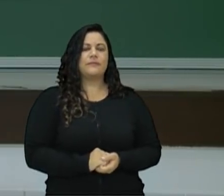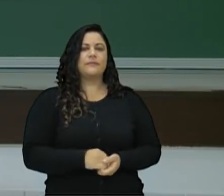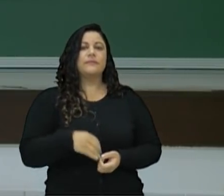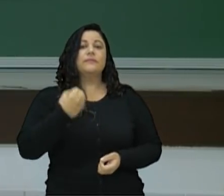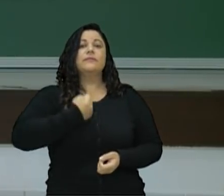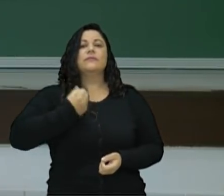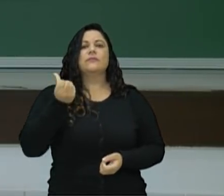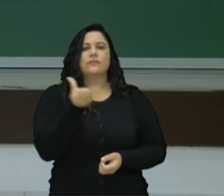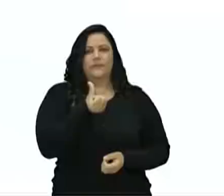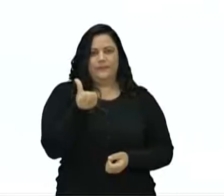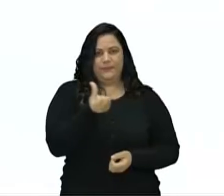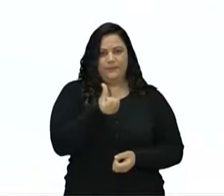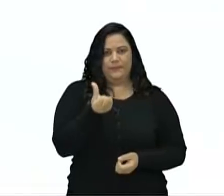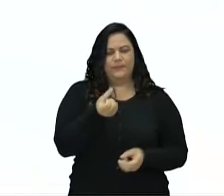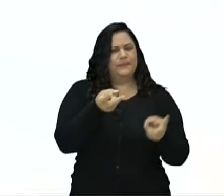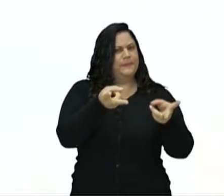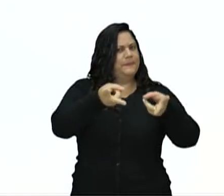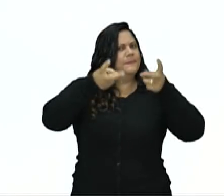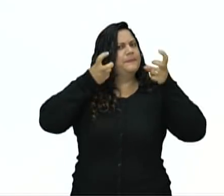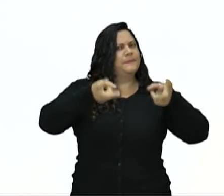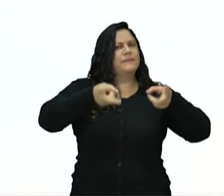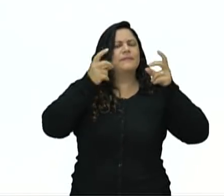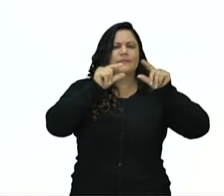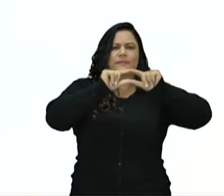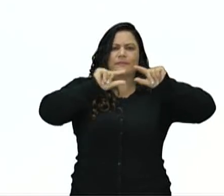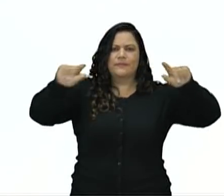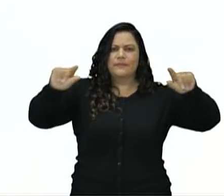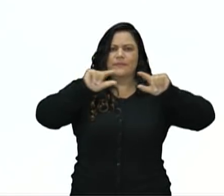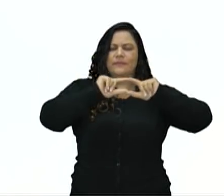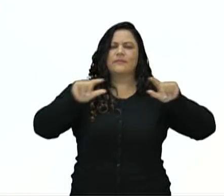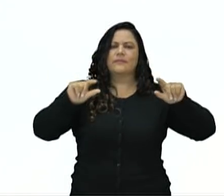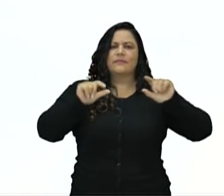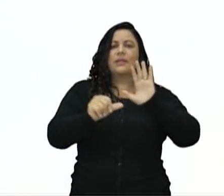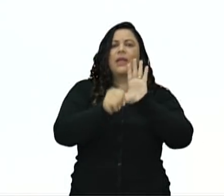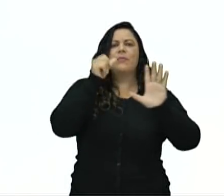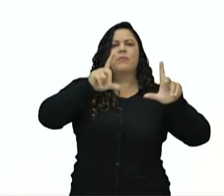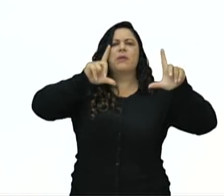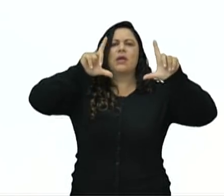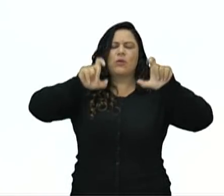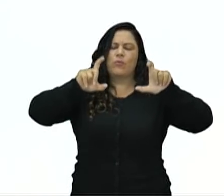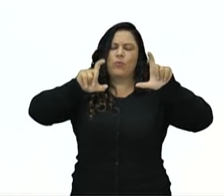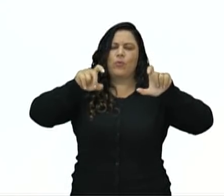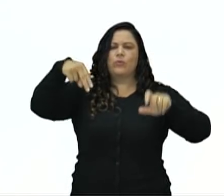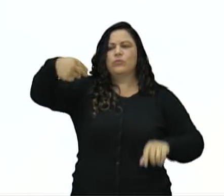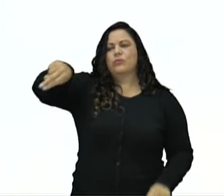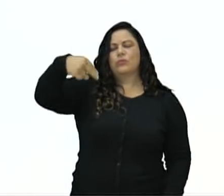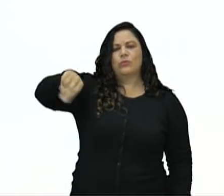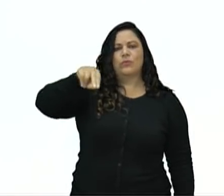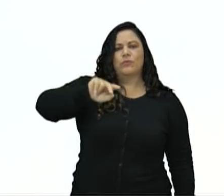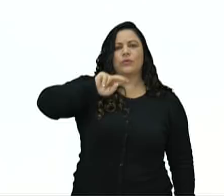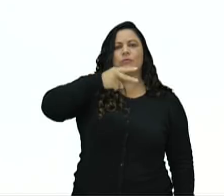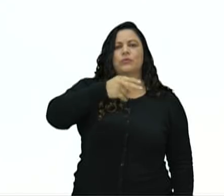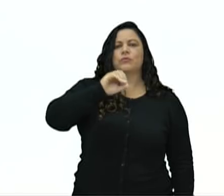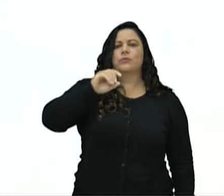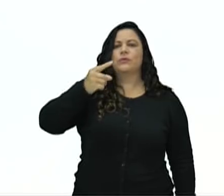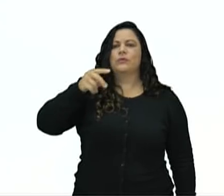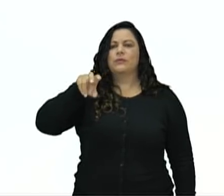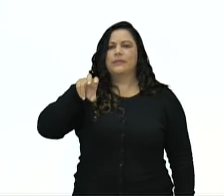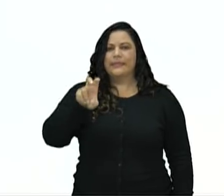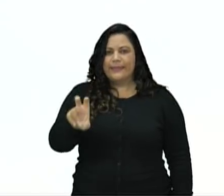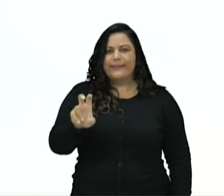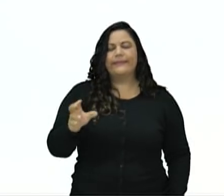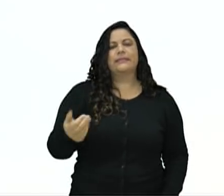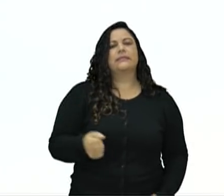Exercício 6 agora. Observe a frase. A primeira foto foi feita em novembro de 2015, a segunda em outubro